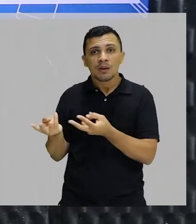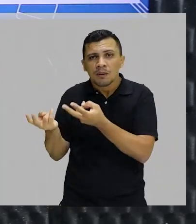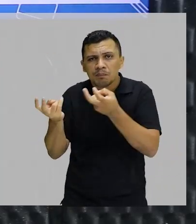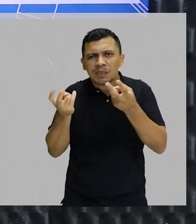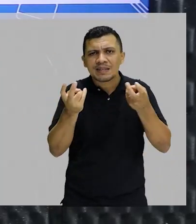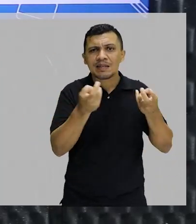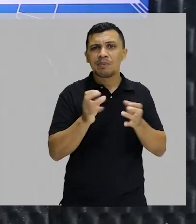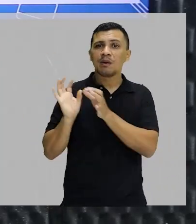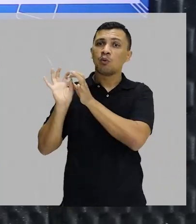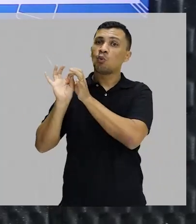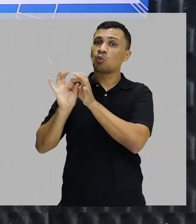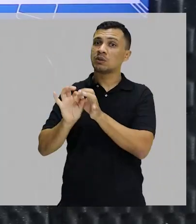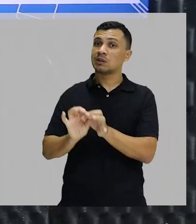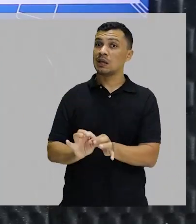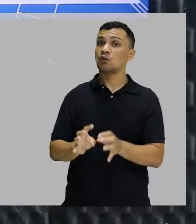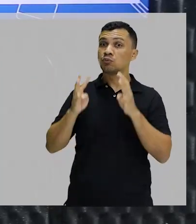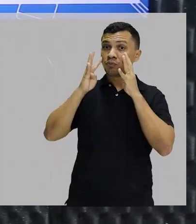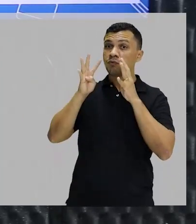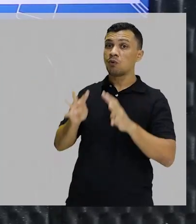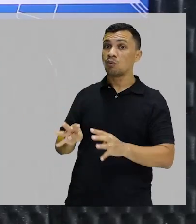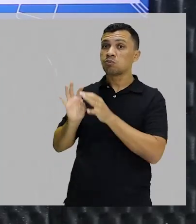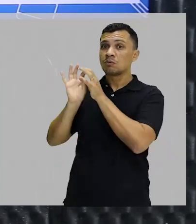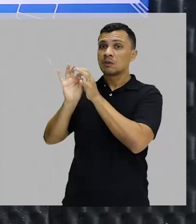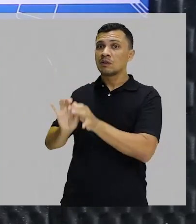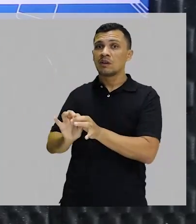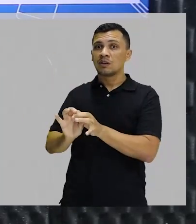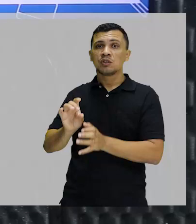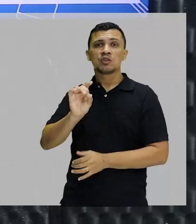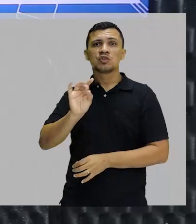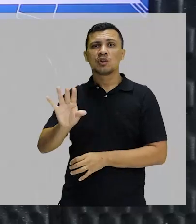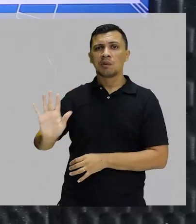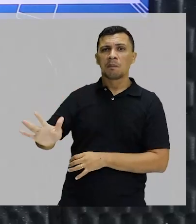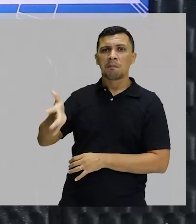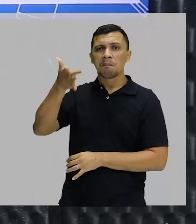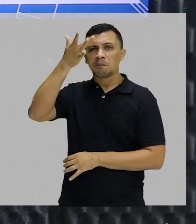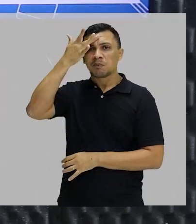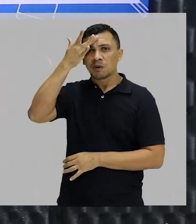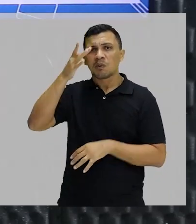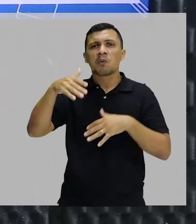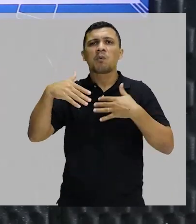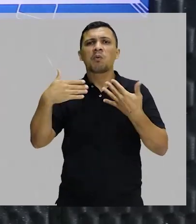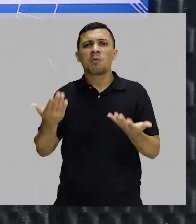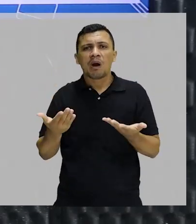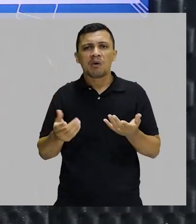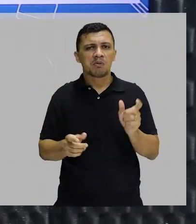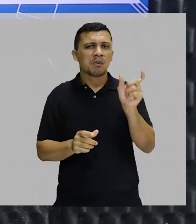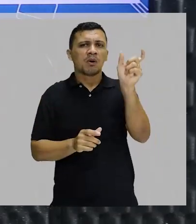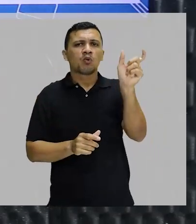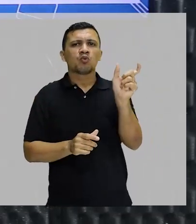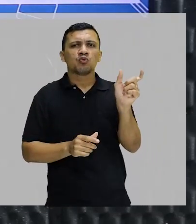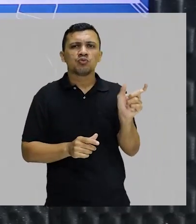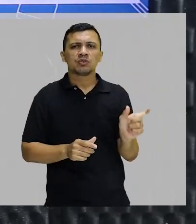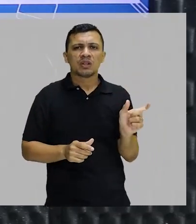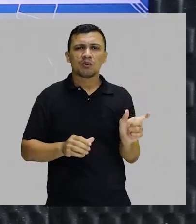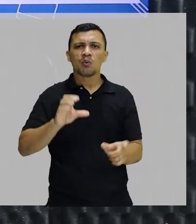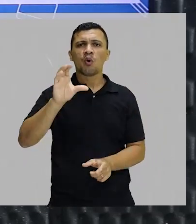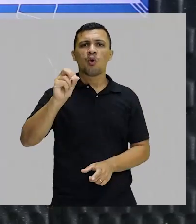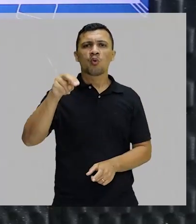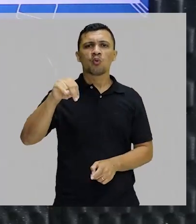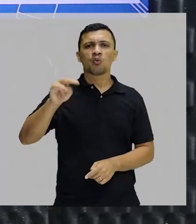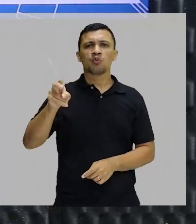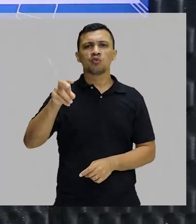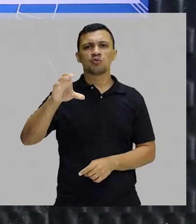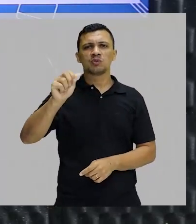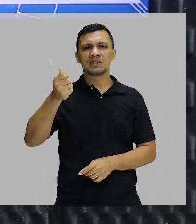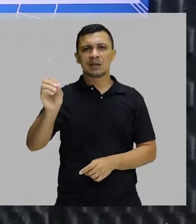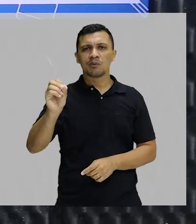contexto, é o que eu falei para vocês. Não adianta vocês só memorizarem quais são as conjunções aditivas, as adversativas, vocês têm que ir também